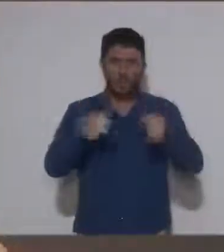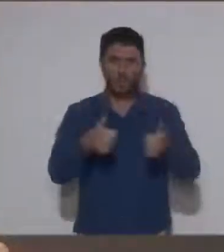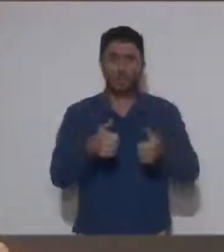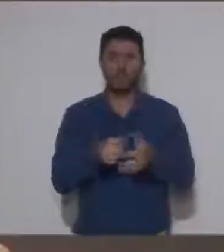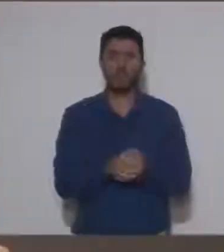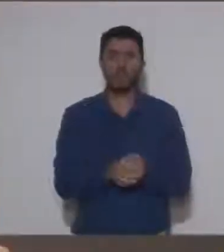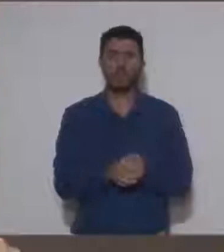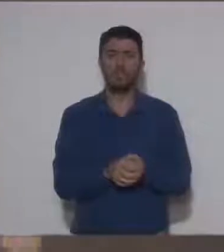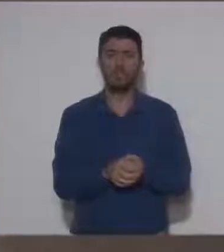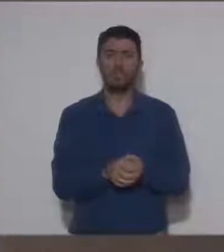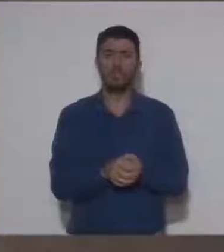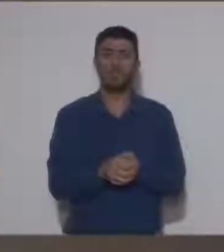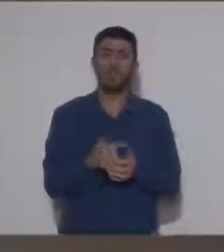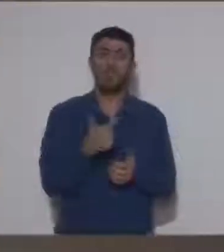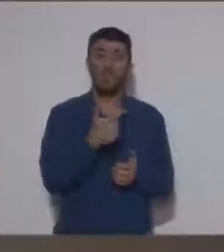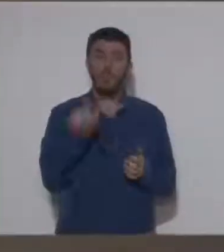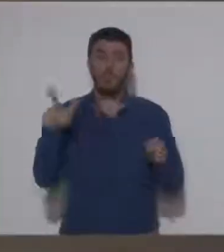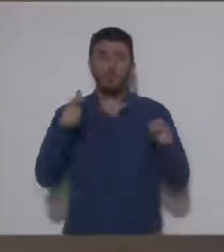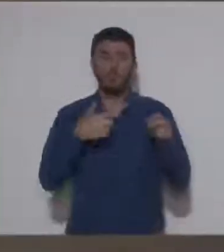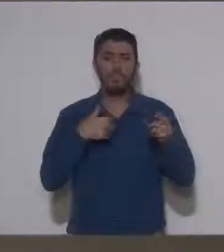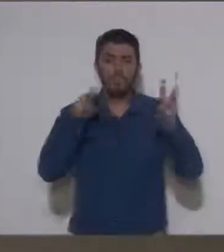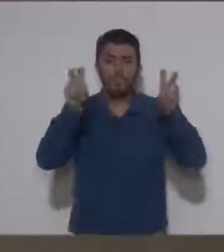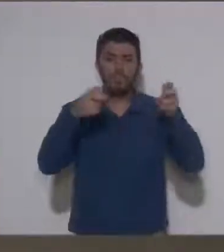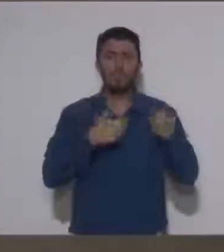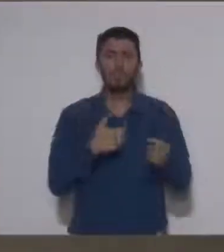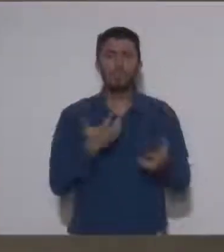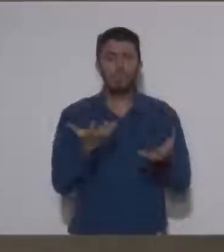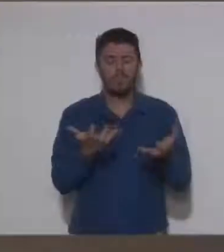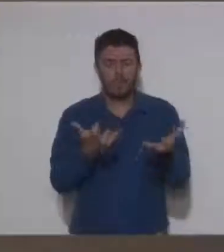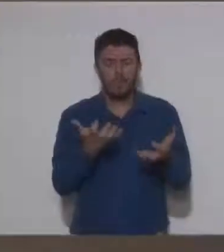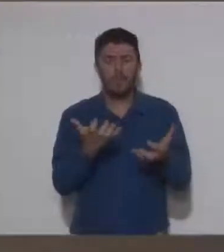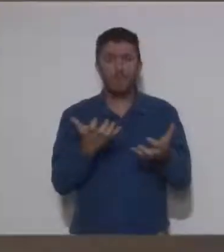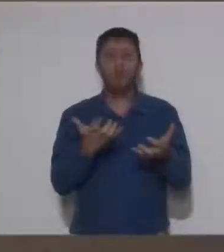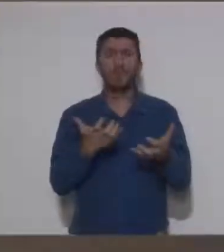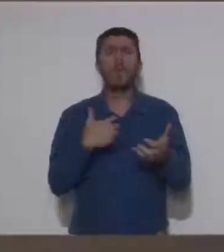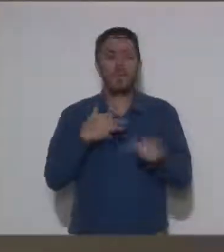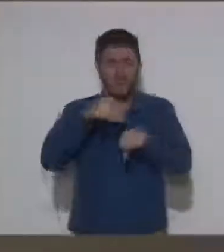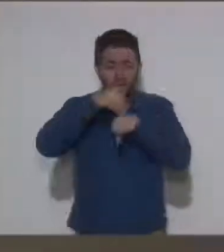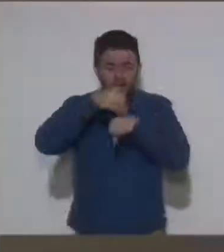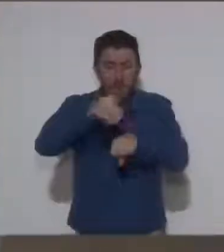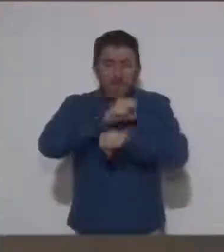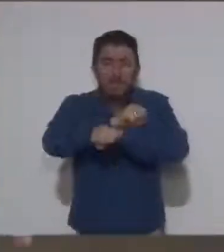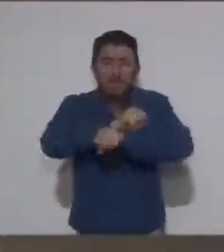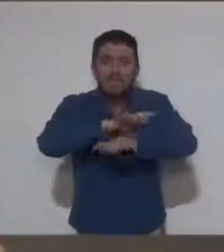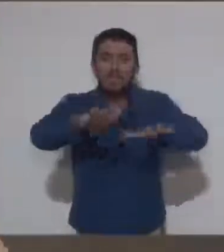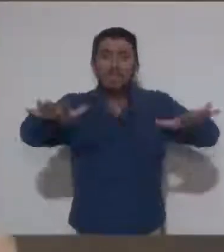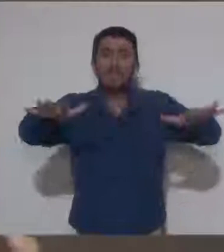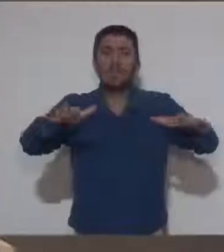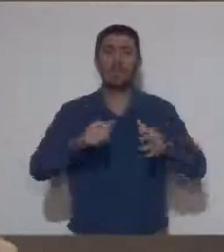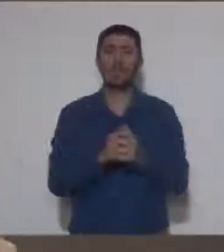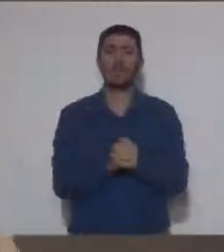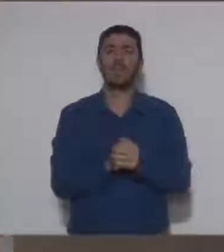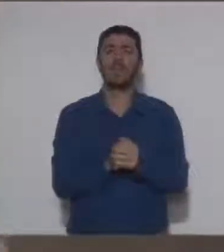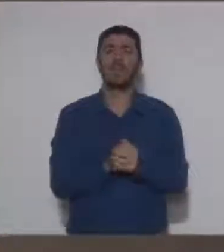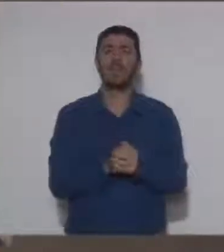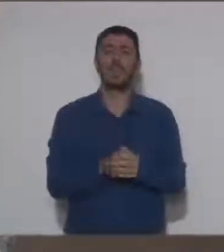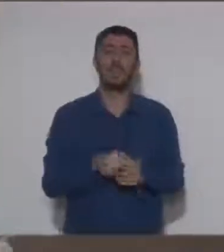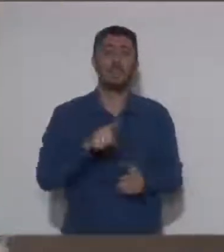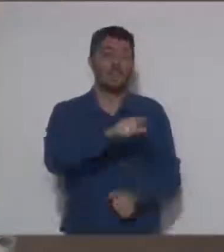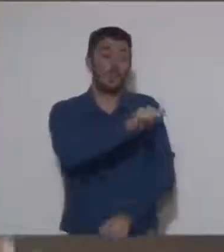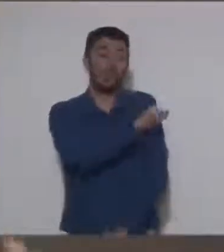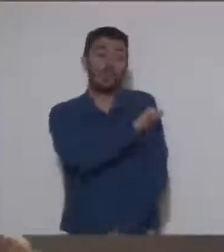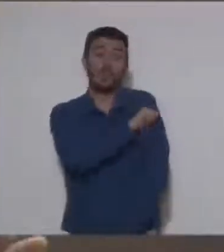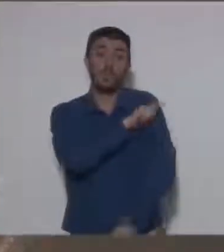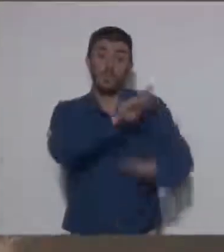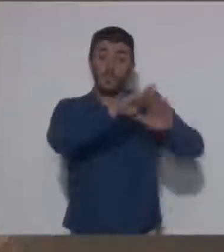Outro assunto que eu quero compartilhar e fazer parte dessa campanha também, não é, dos alunos aí do Darcy Brisk, a